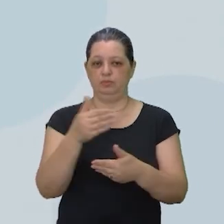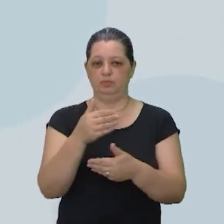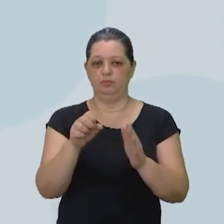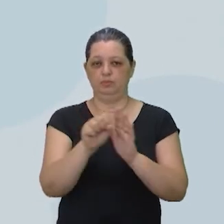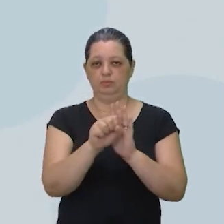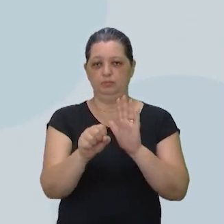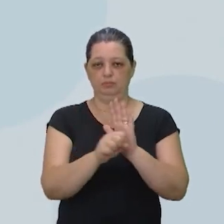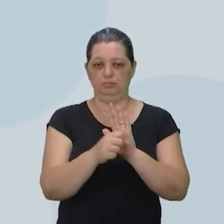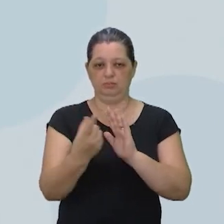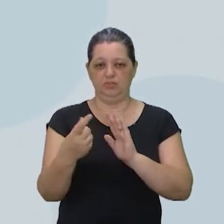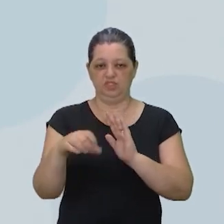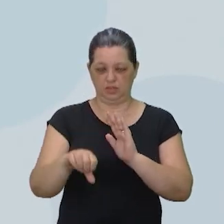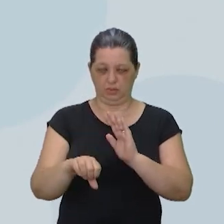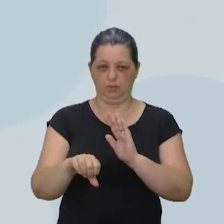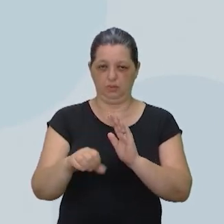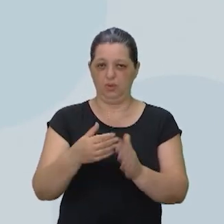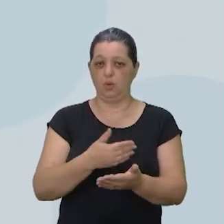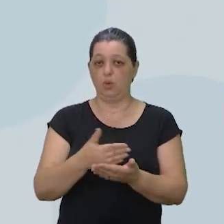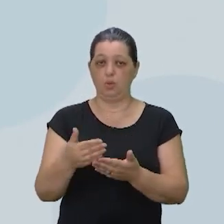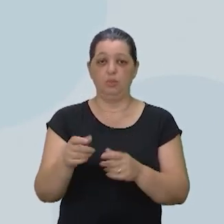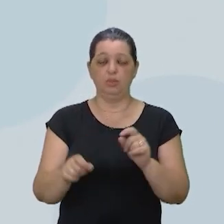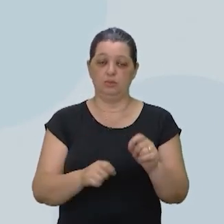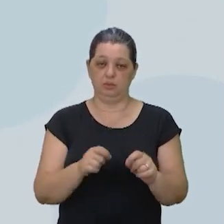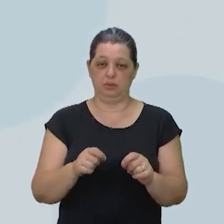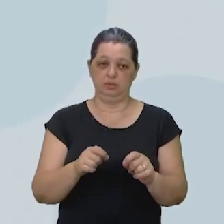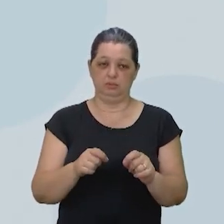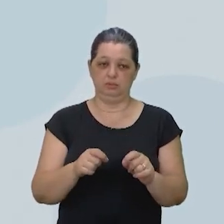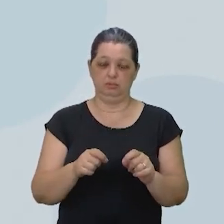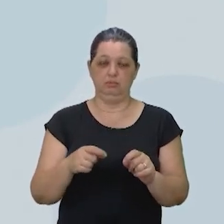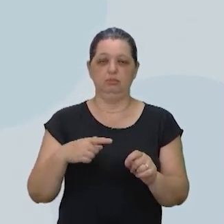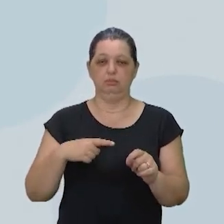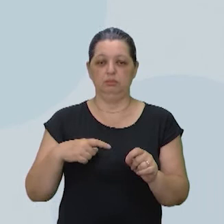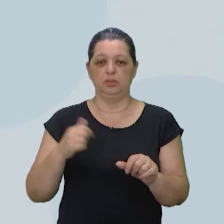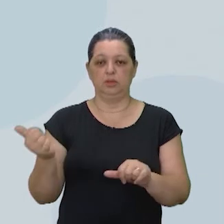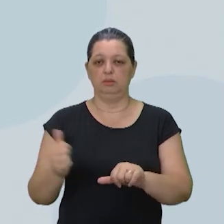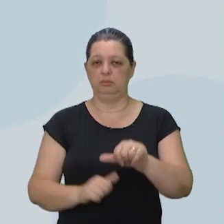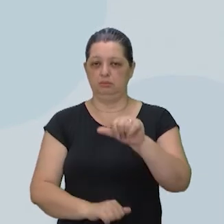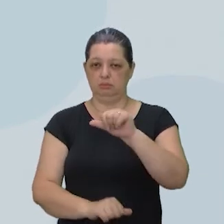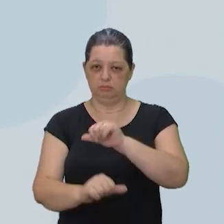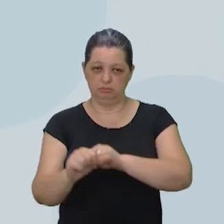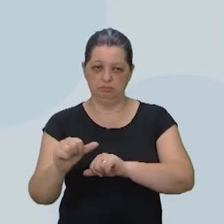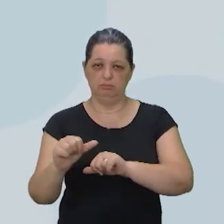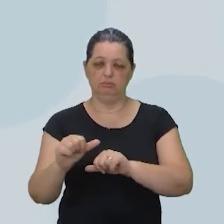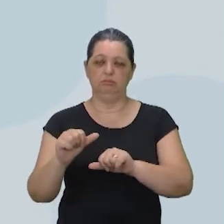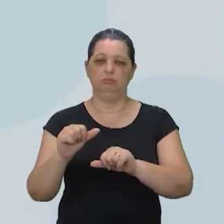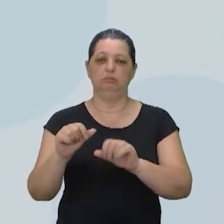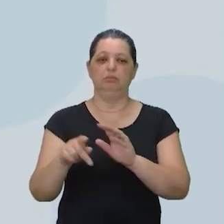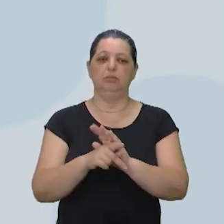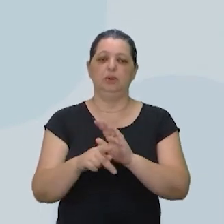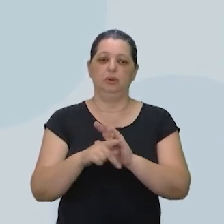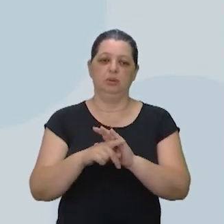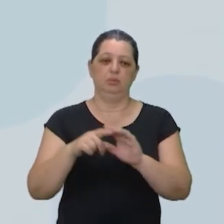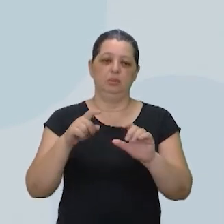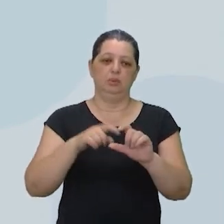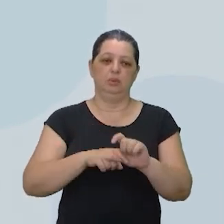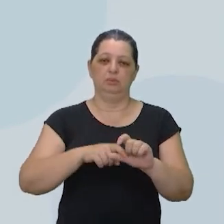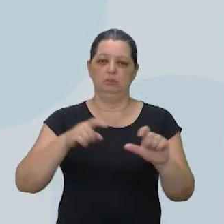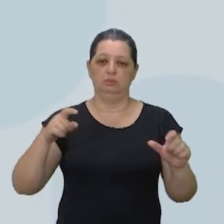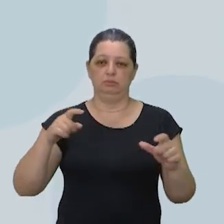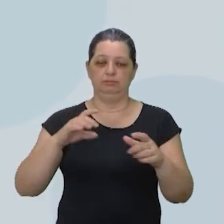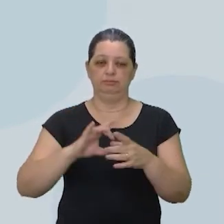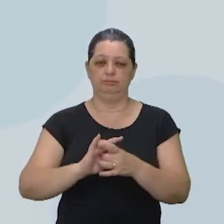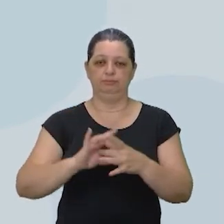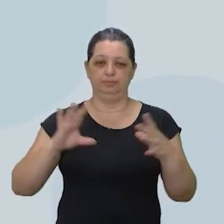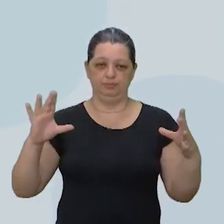século XIX, a gente começa a ter os fenômenos de independência, tanto na América Espanhola,